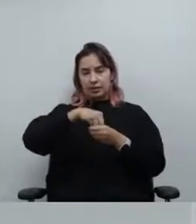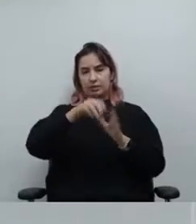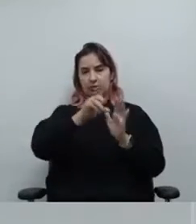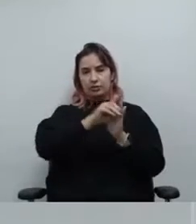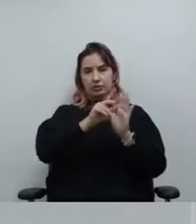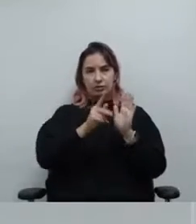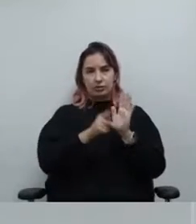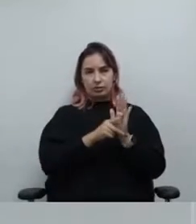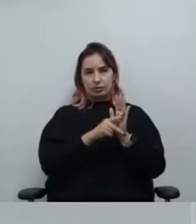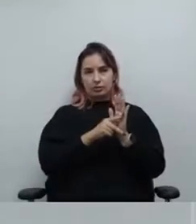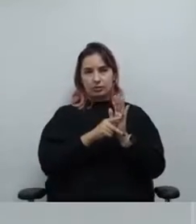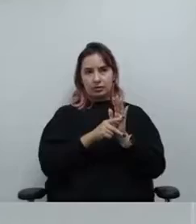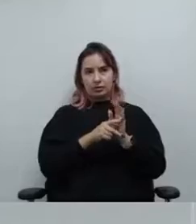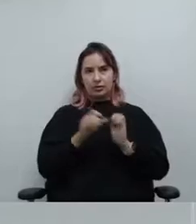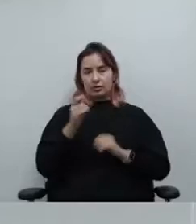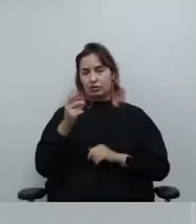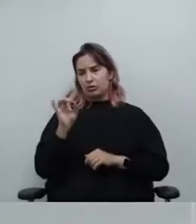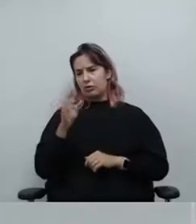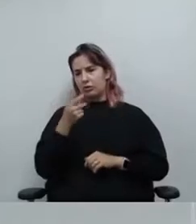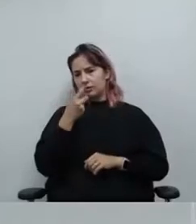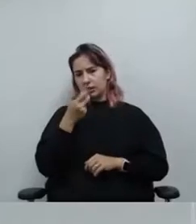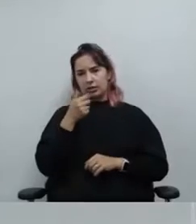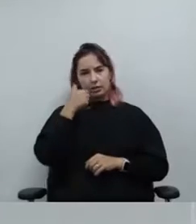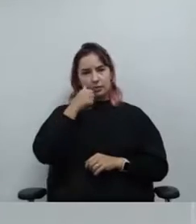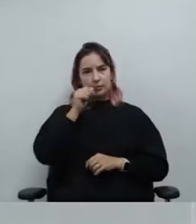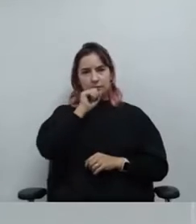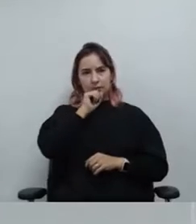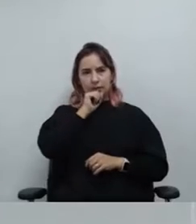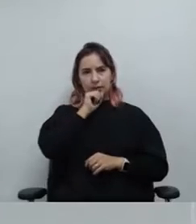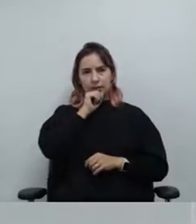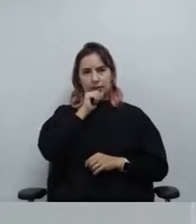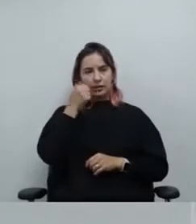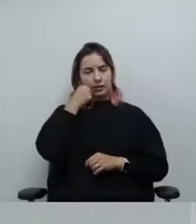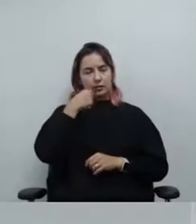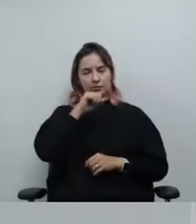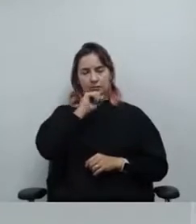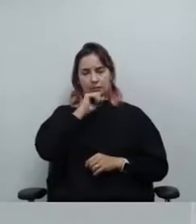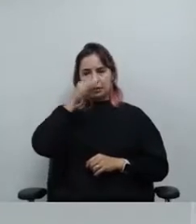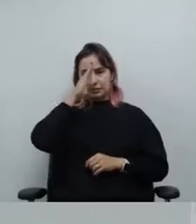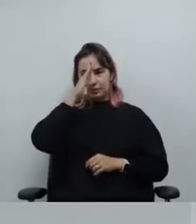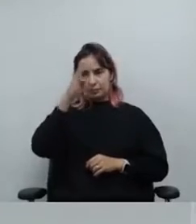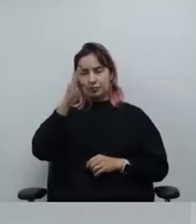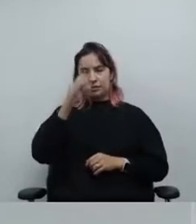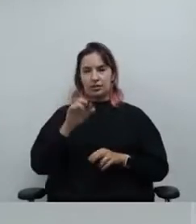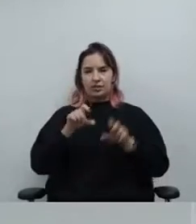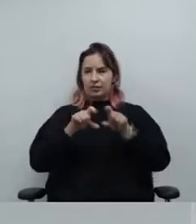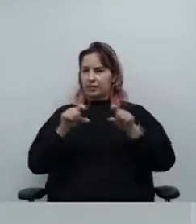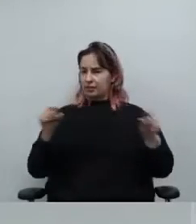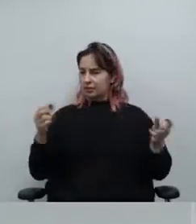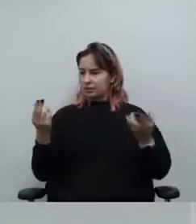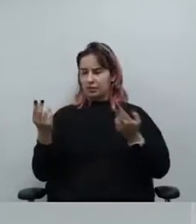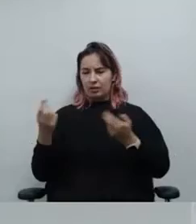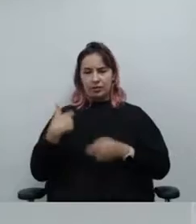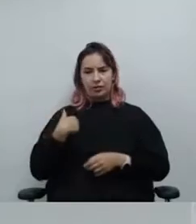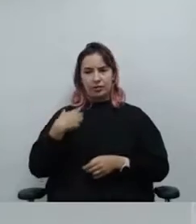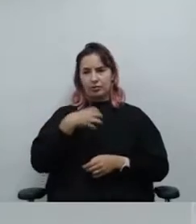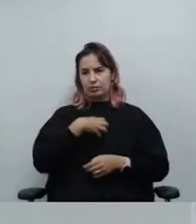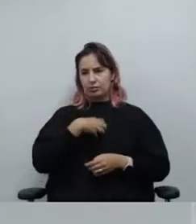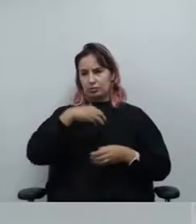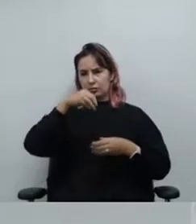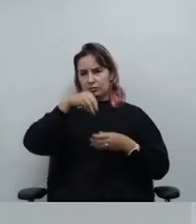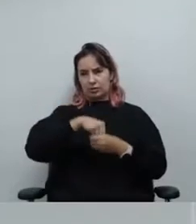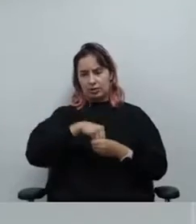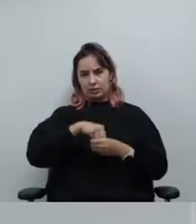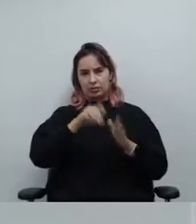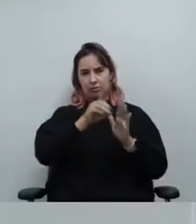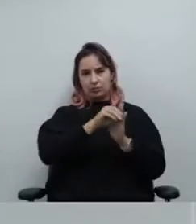a mãe, a maternidade tem primazia, muitas frases como essas eu tenho escutado dentro da defensoria,